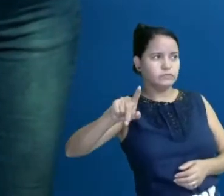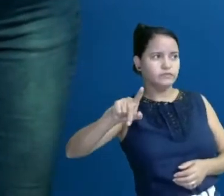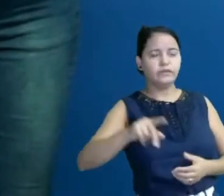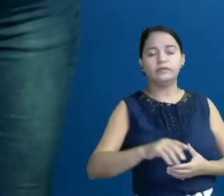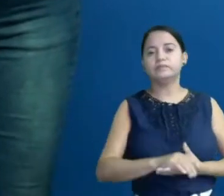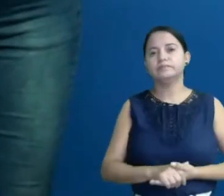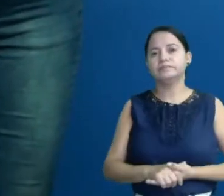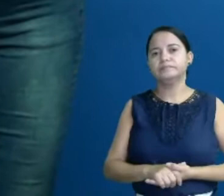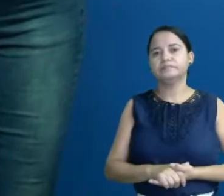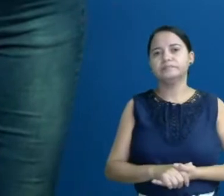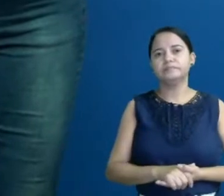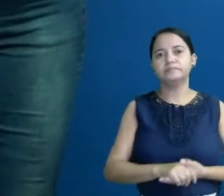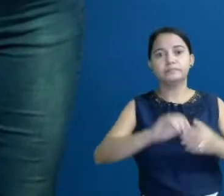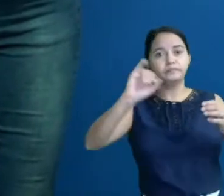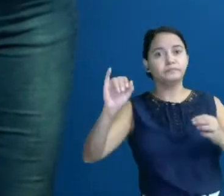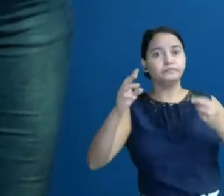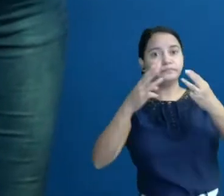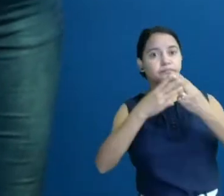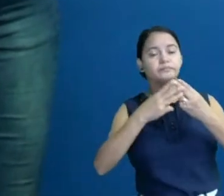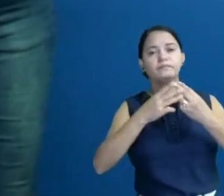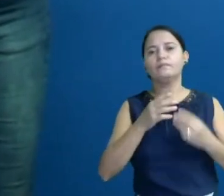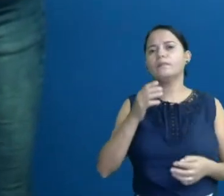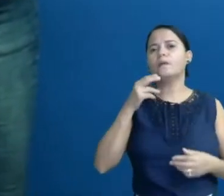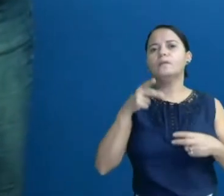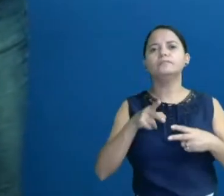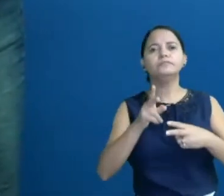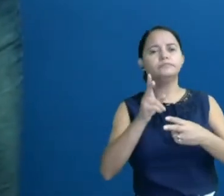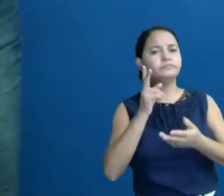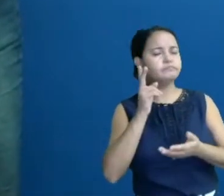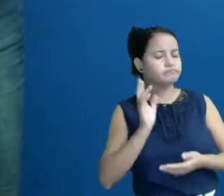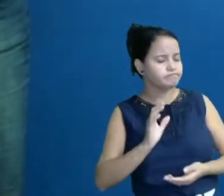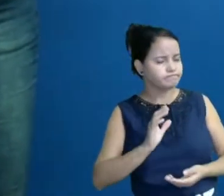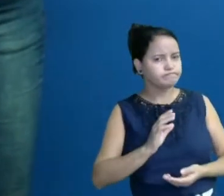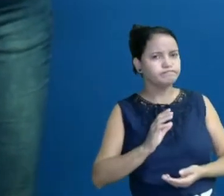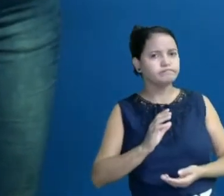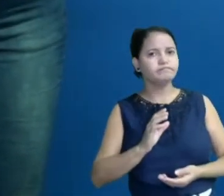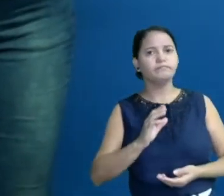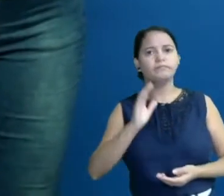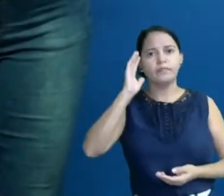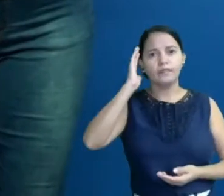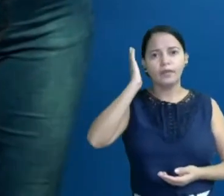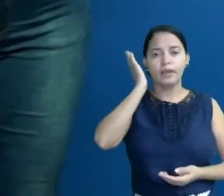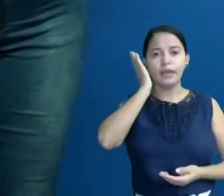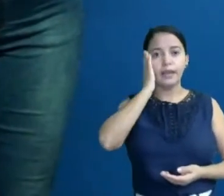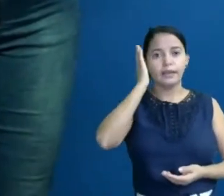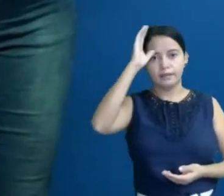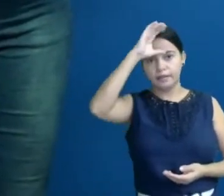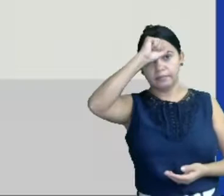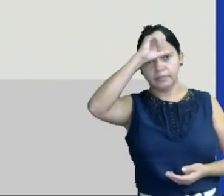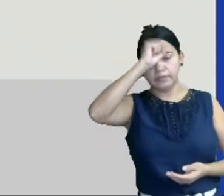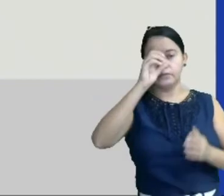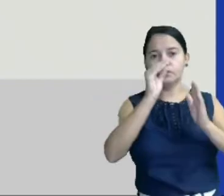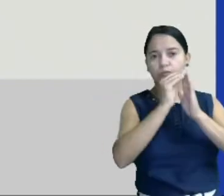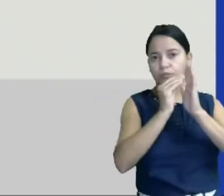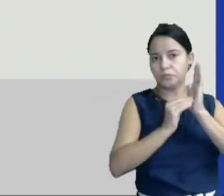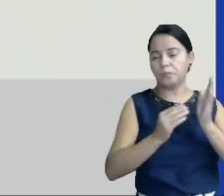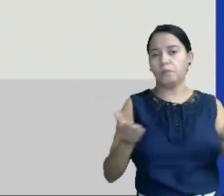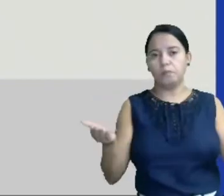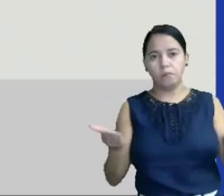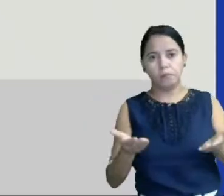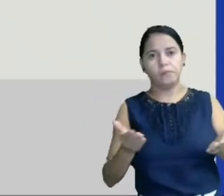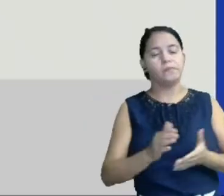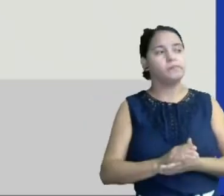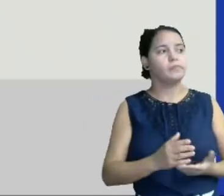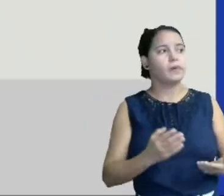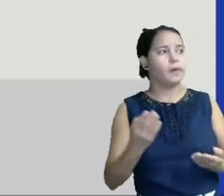vamos próximo slide para que a gente possa continuar é compreendendo aqui o assunto de uso tão